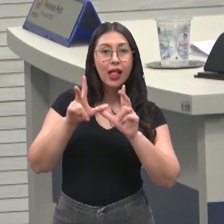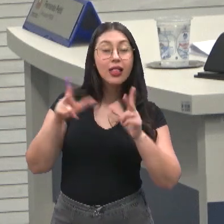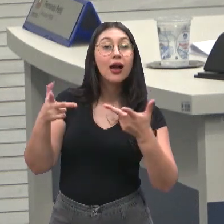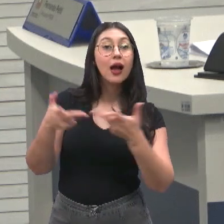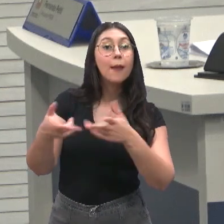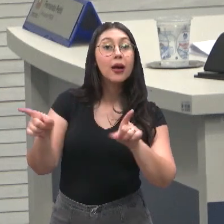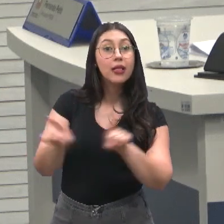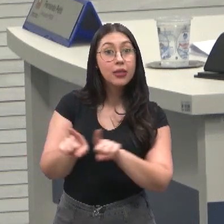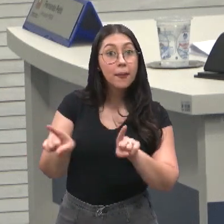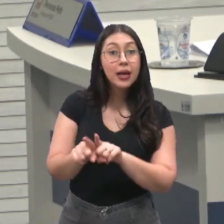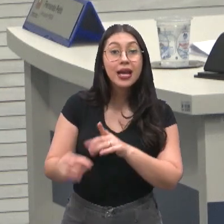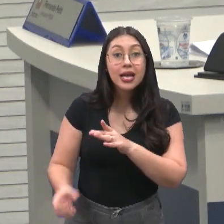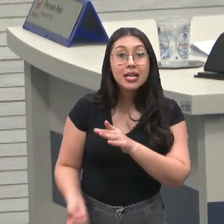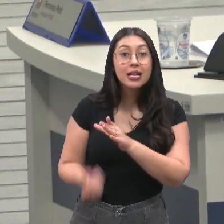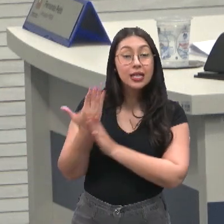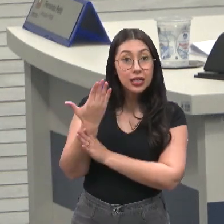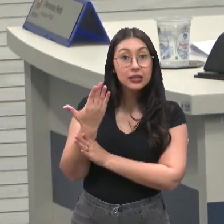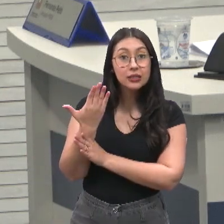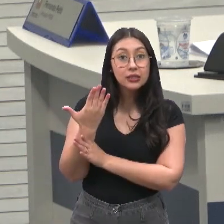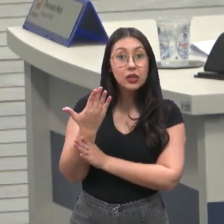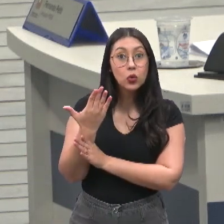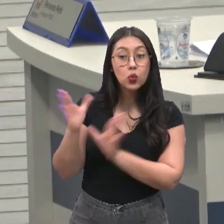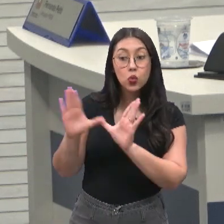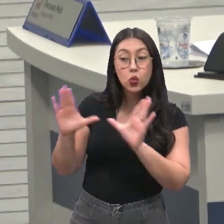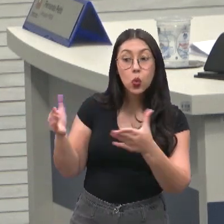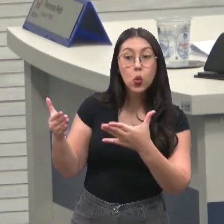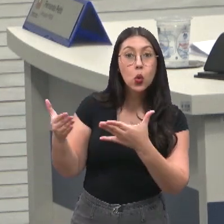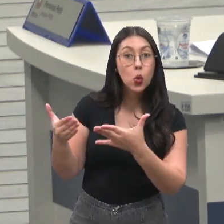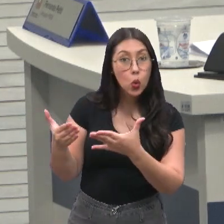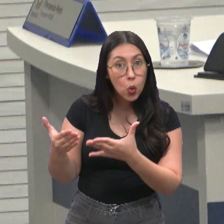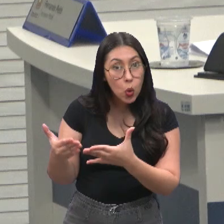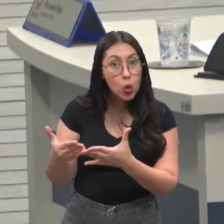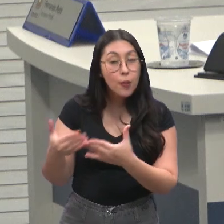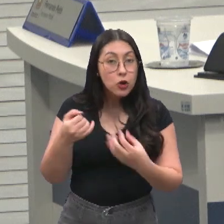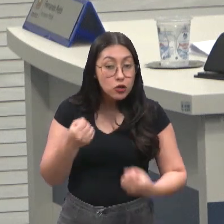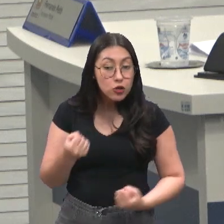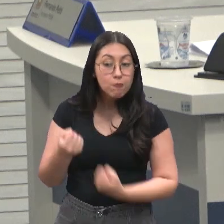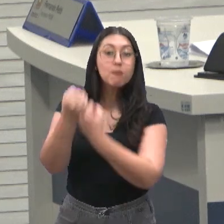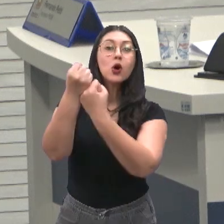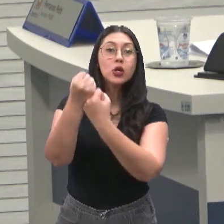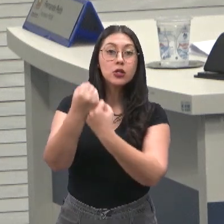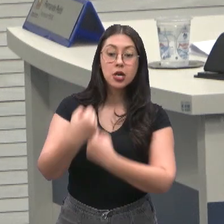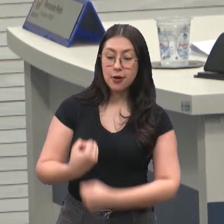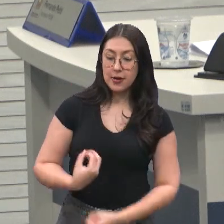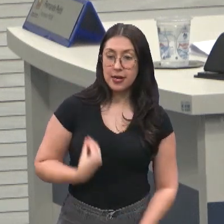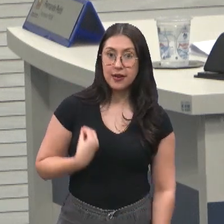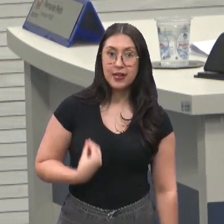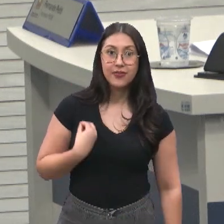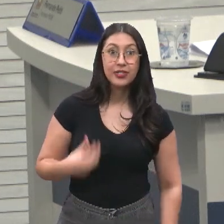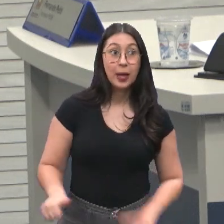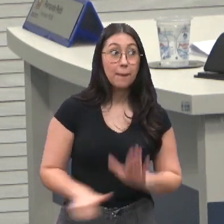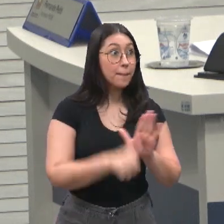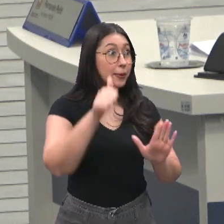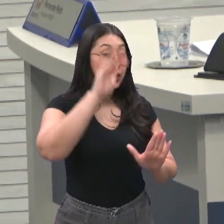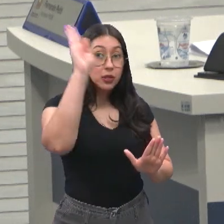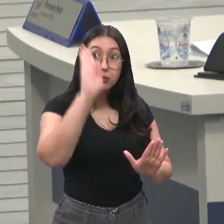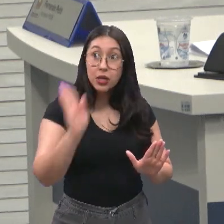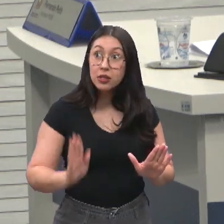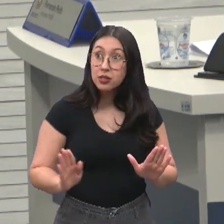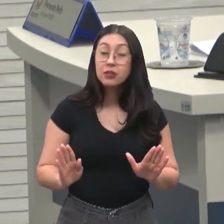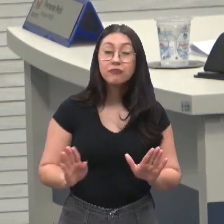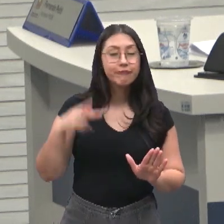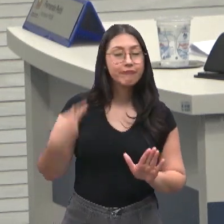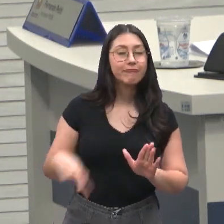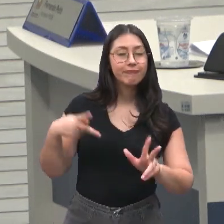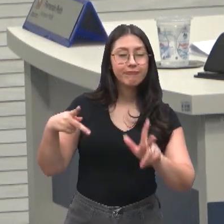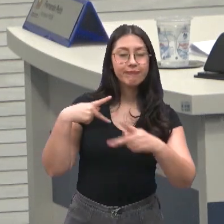a criação da Frente Parlamentar em Defesa da Vida, a primeira, praticamente, do Brasil, aqui em São José